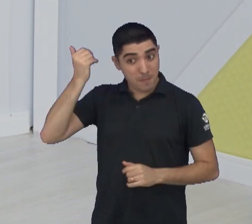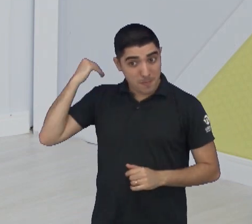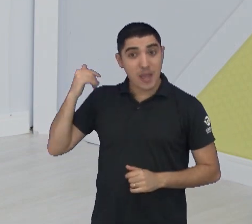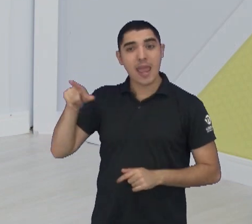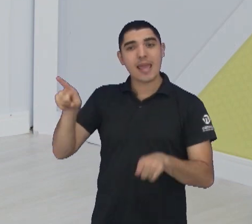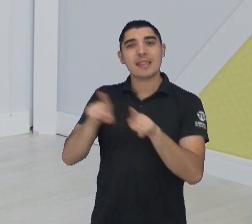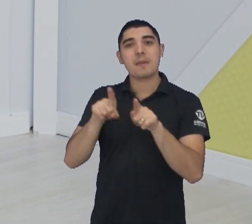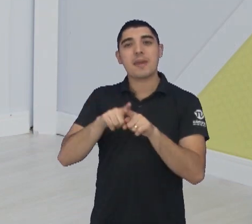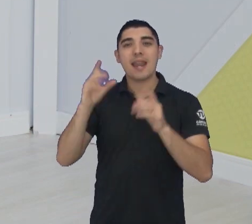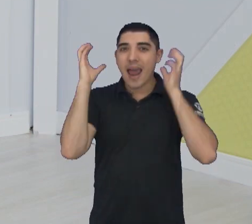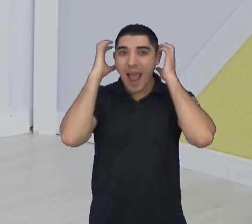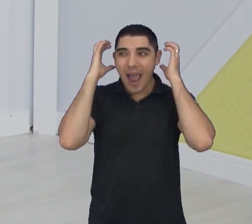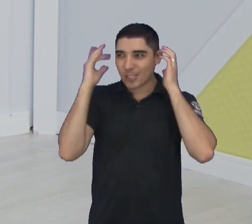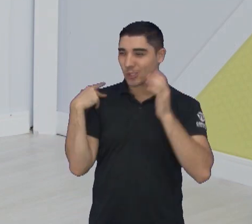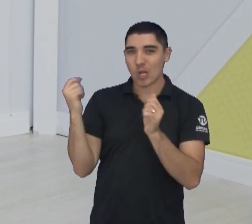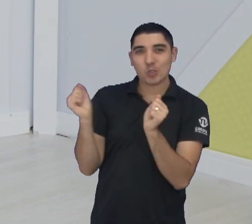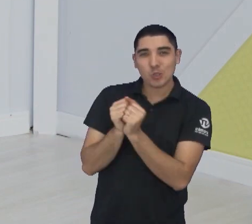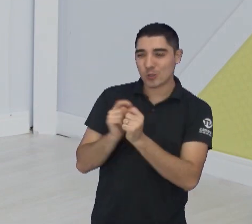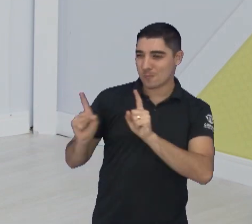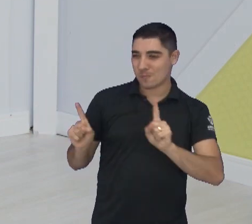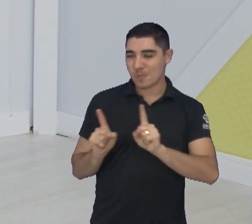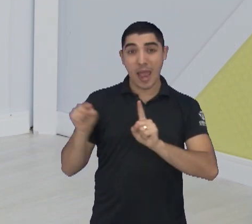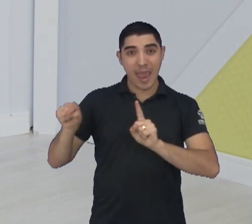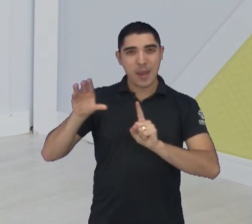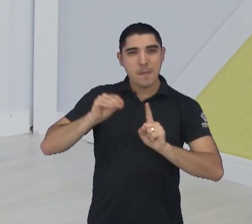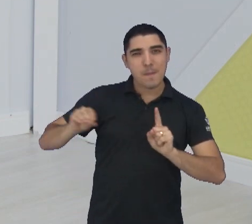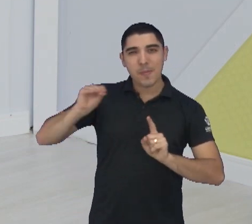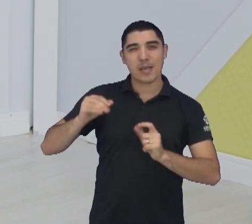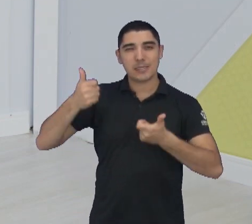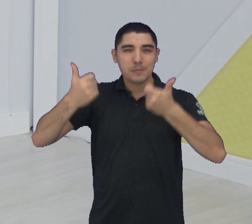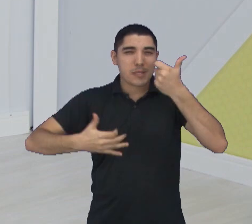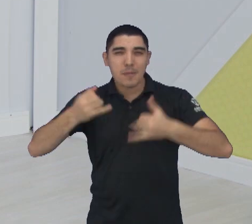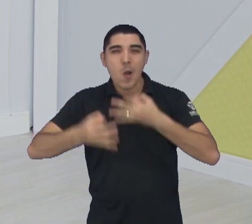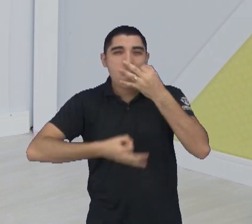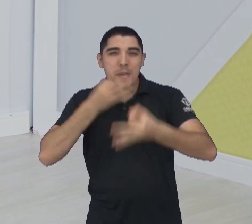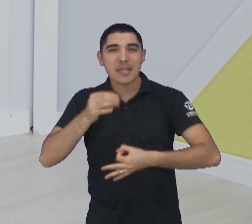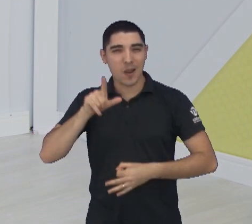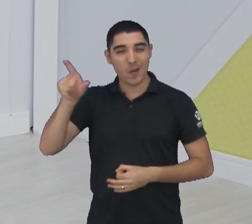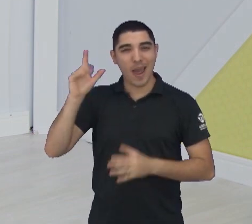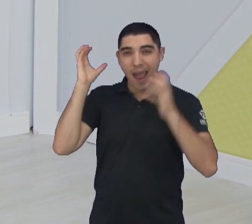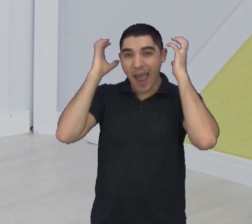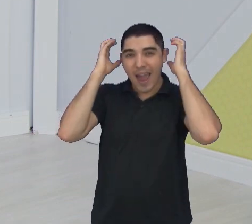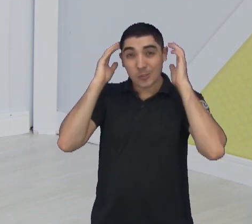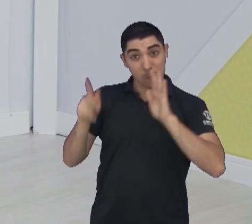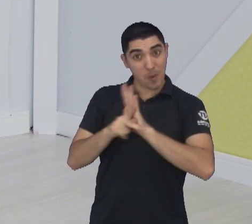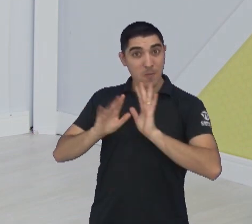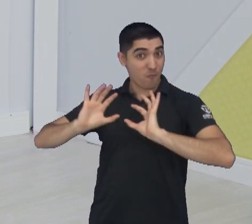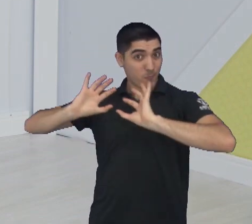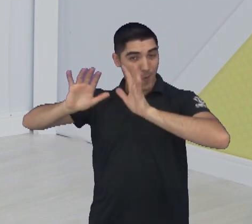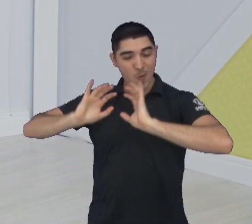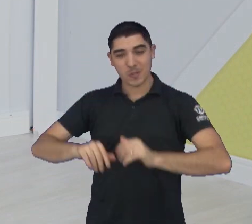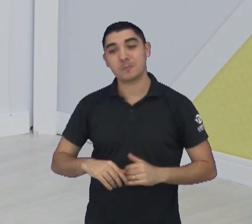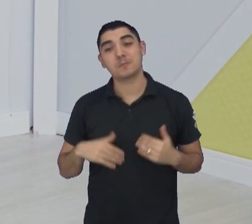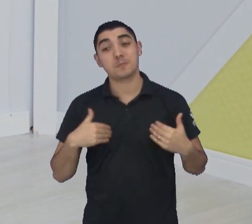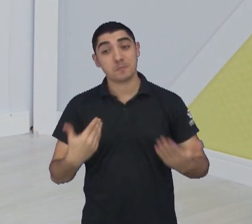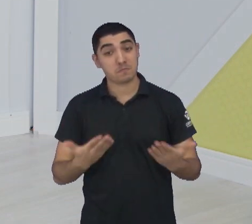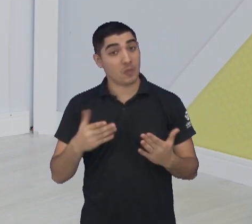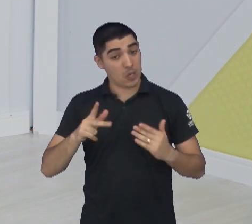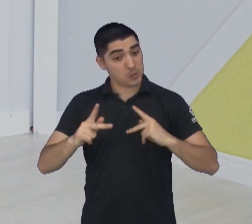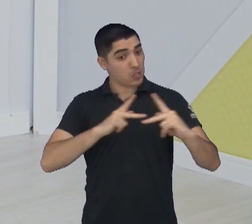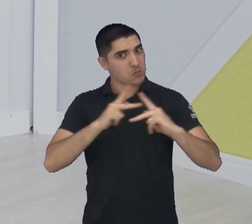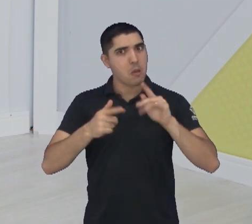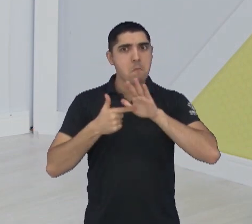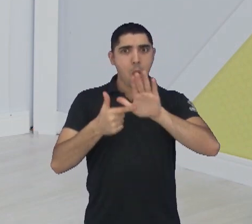rádio, que beleza. Dona Kátia Rieira é uma figuraça, gente da melhor qualidade, a nossa secretária de esportes. E mais uma vez São José mostrando aí